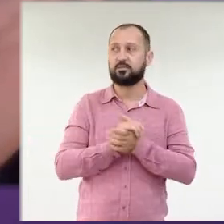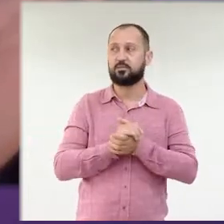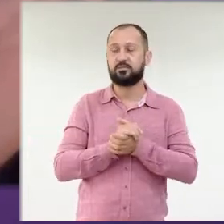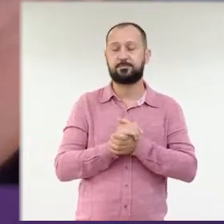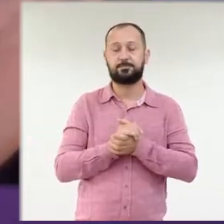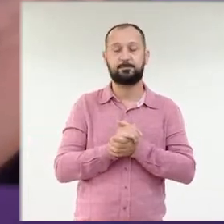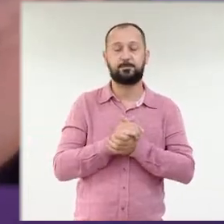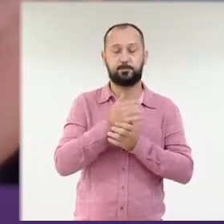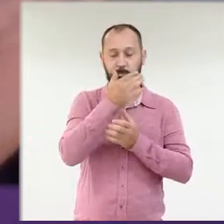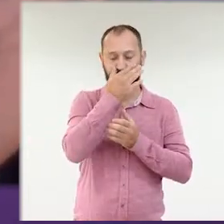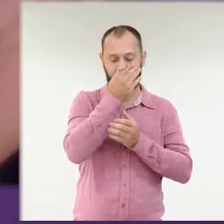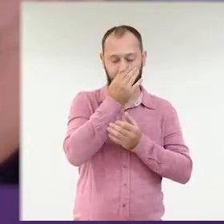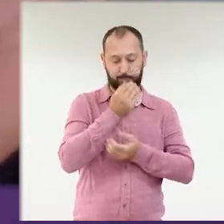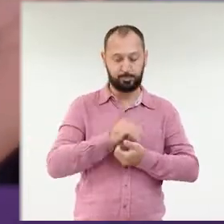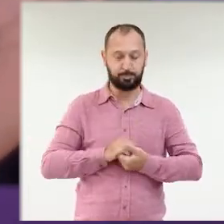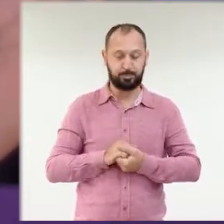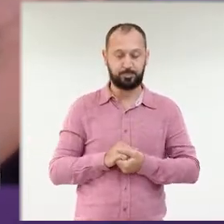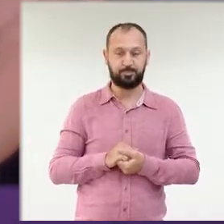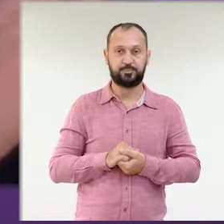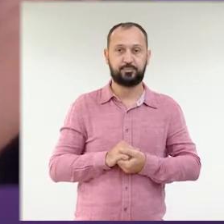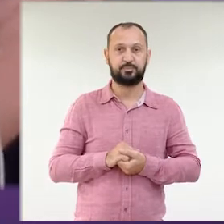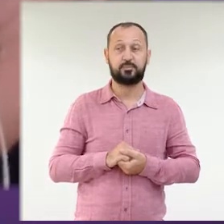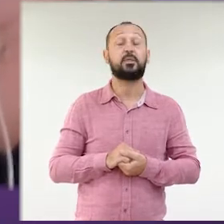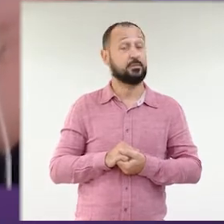cultura realmente do interior?